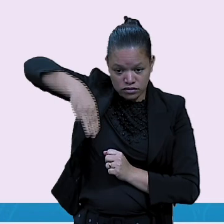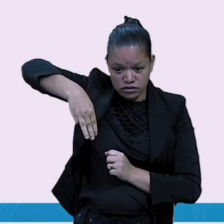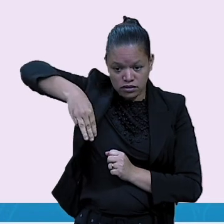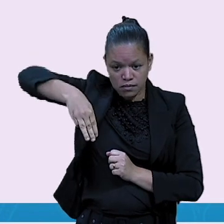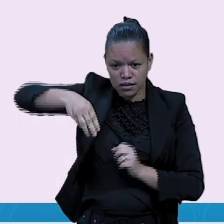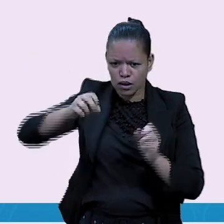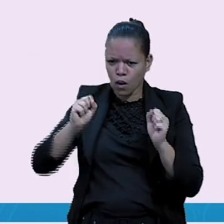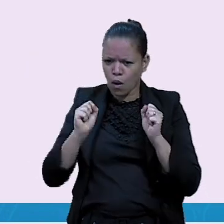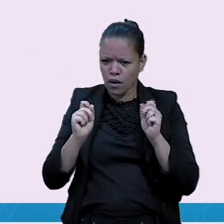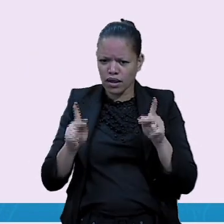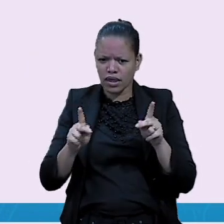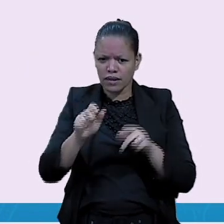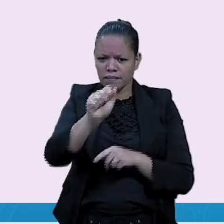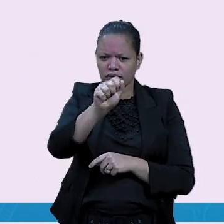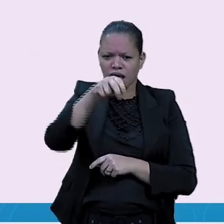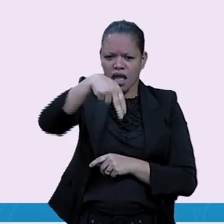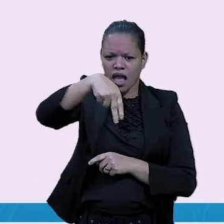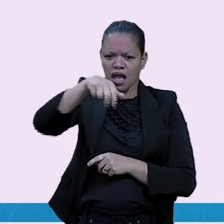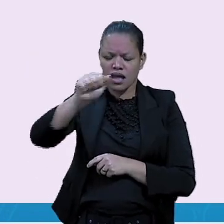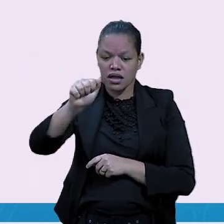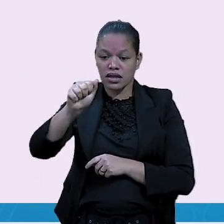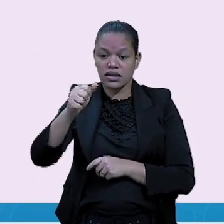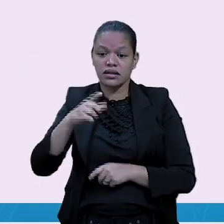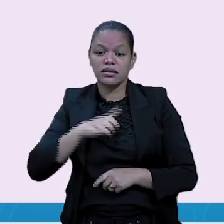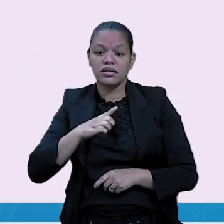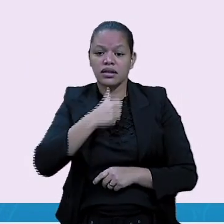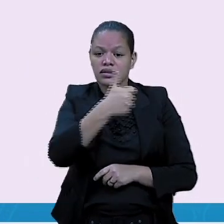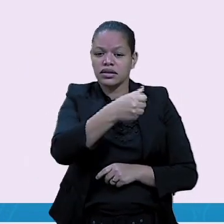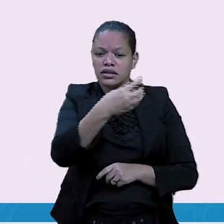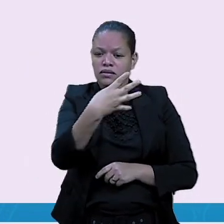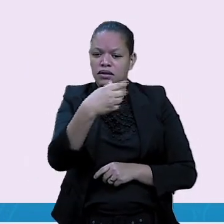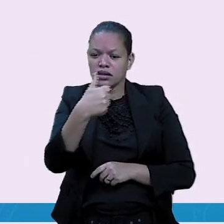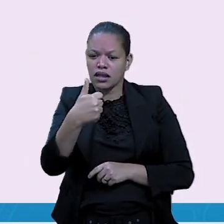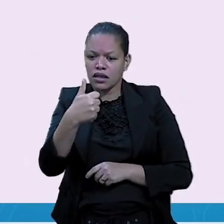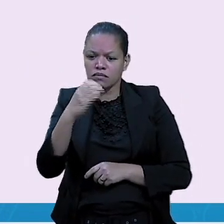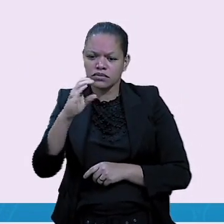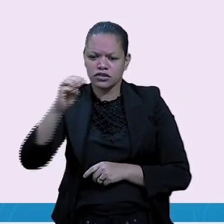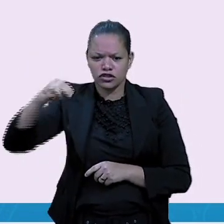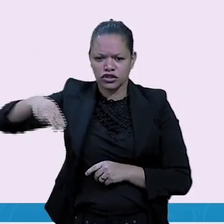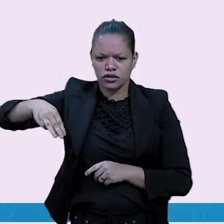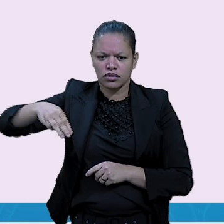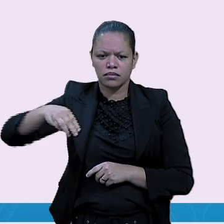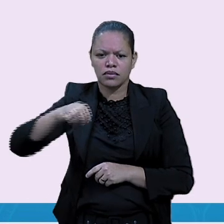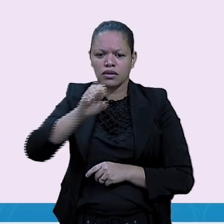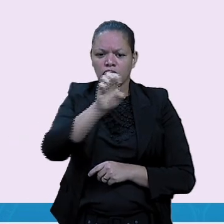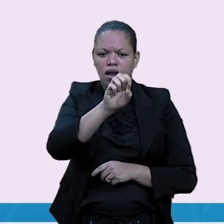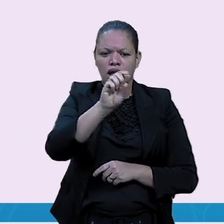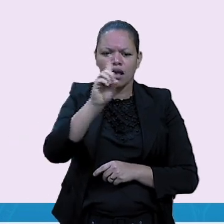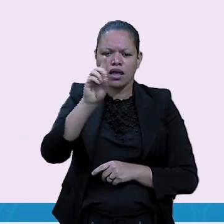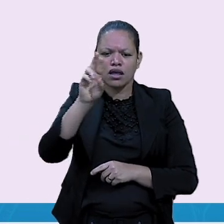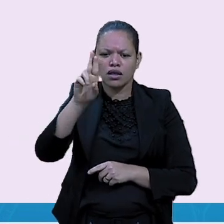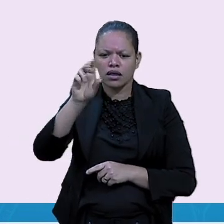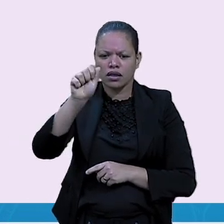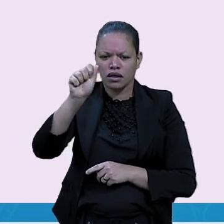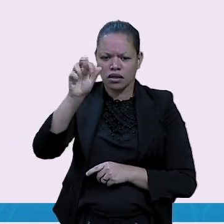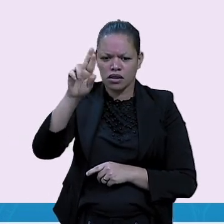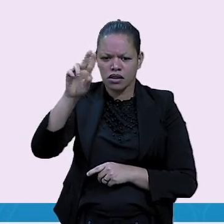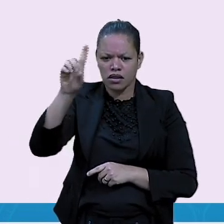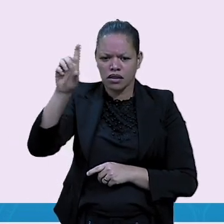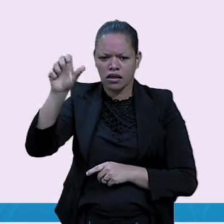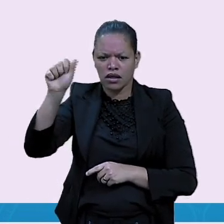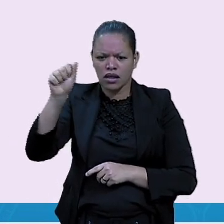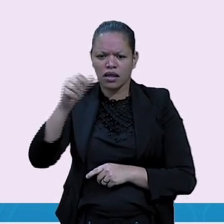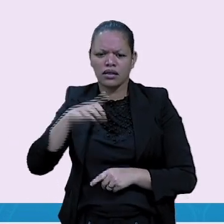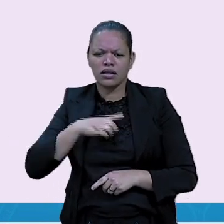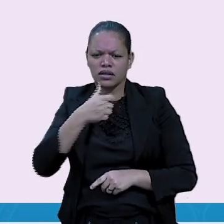interessante. A Ana, ela tem 141 centímetros. A Eduarda tem